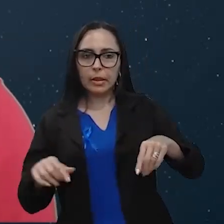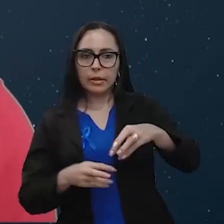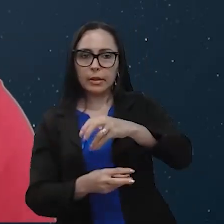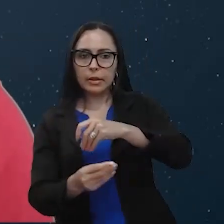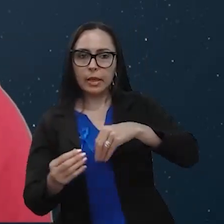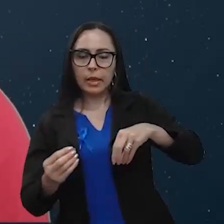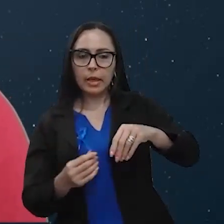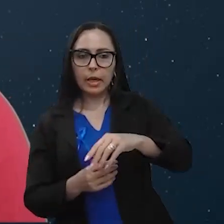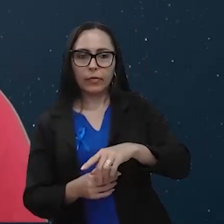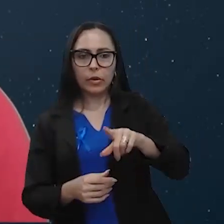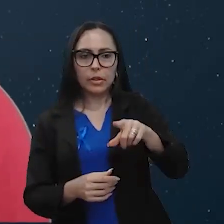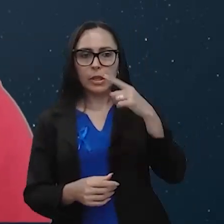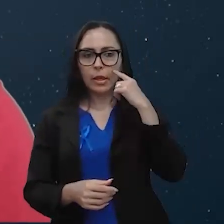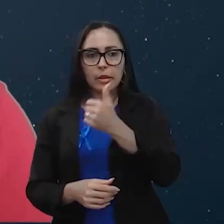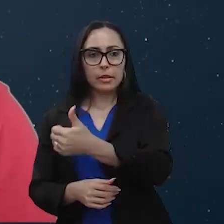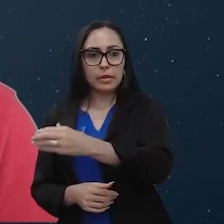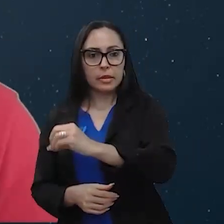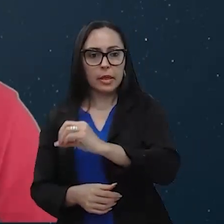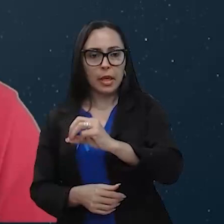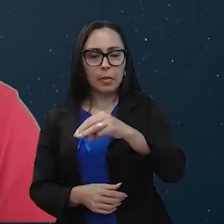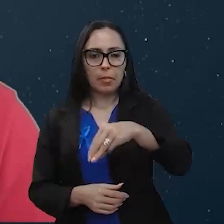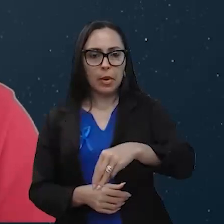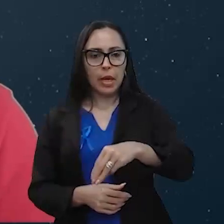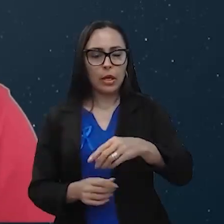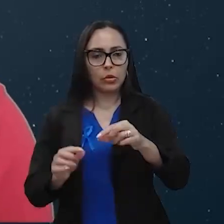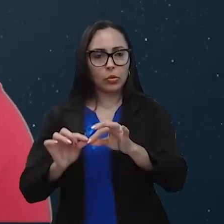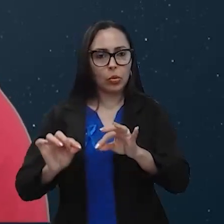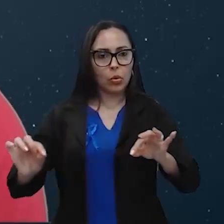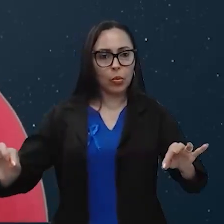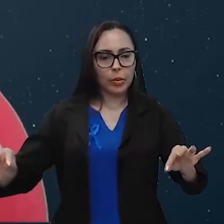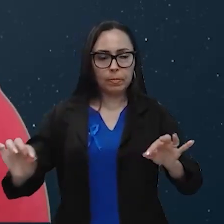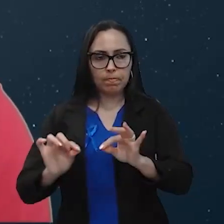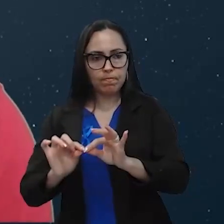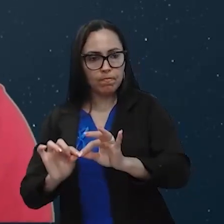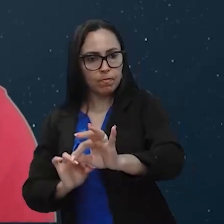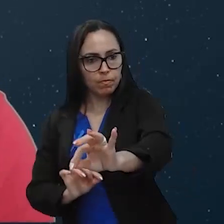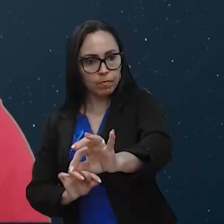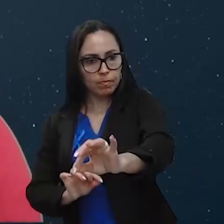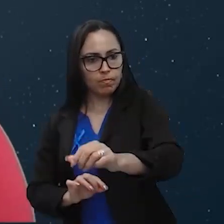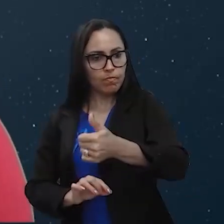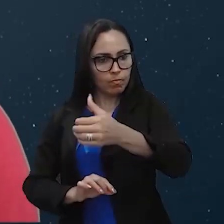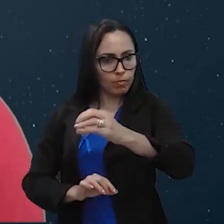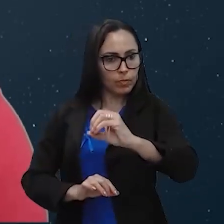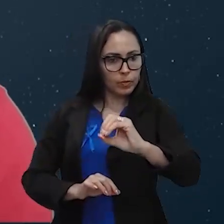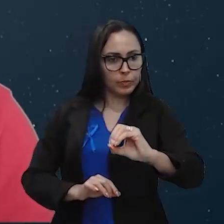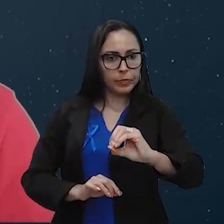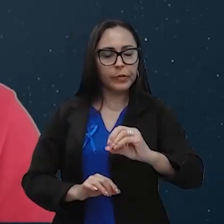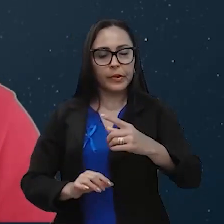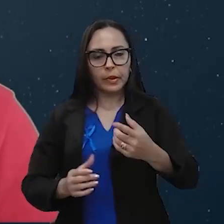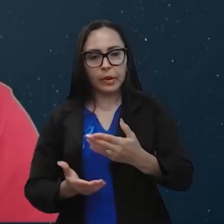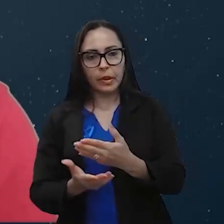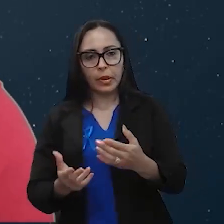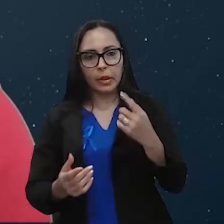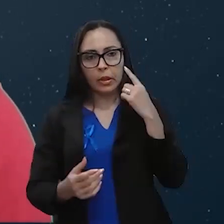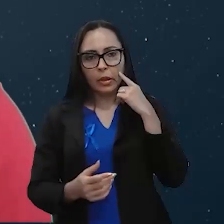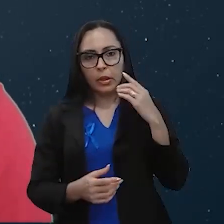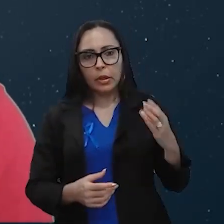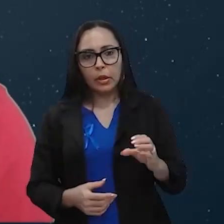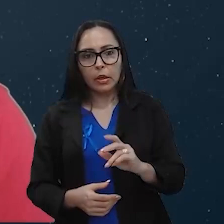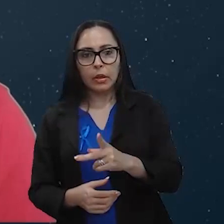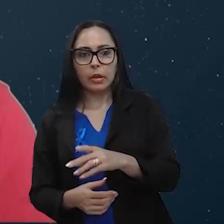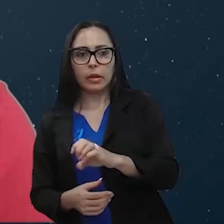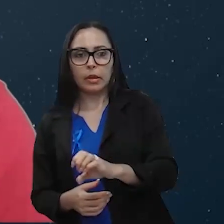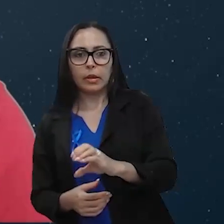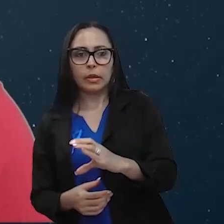100 metros de comprimento por 100 metros de largura. Então, eu tenho ali 1 hectare, tá certo? É o 100